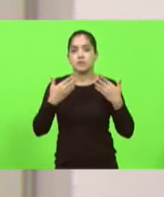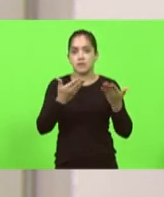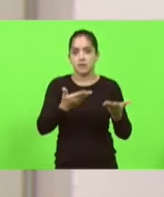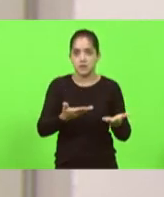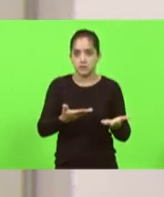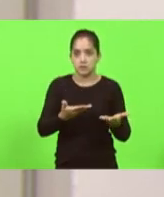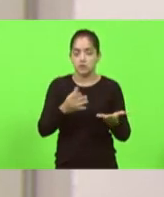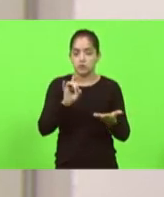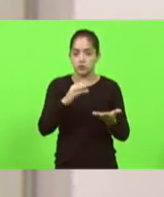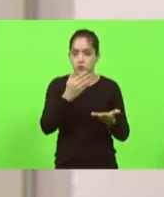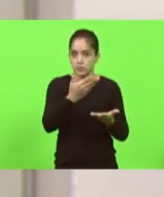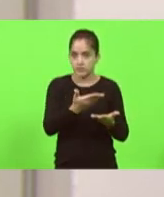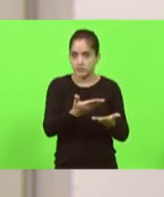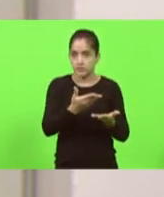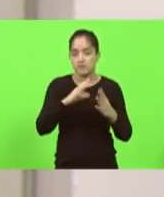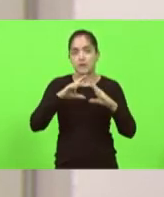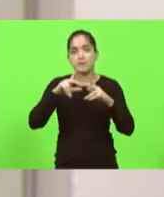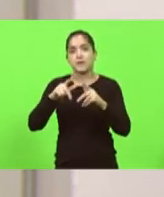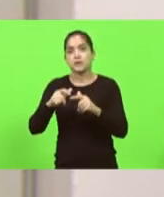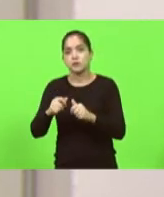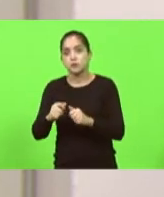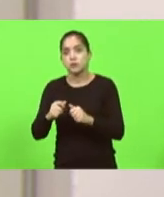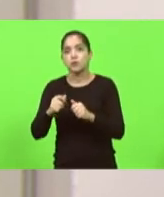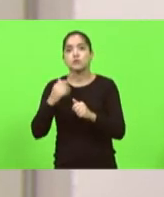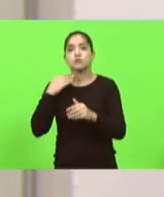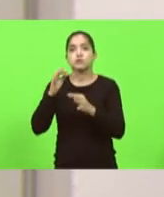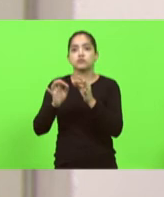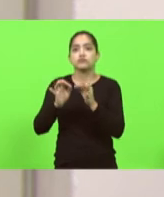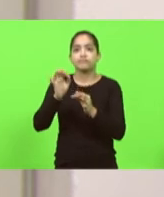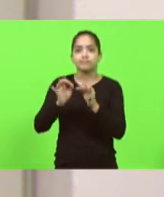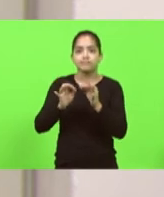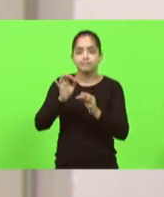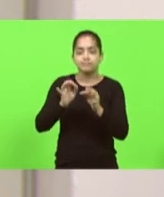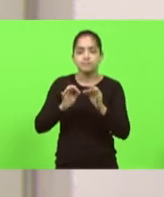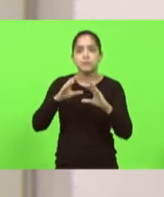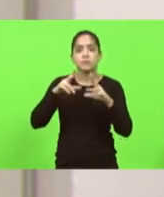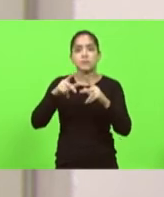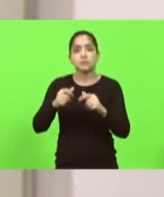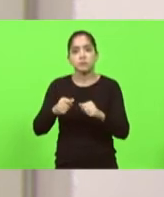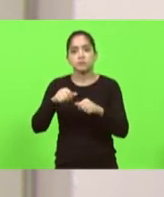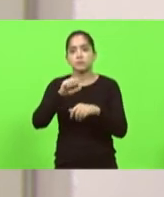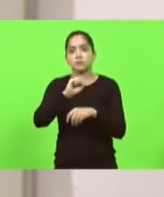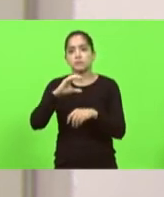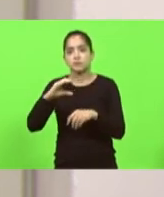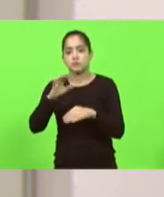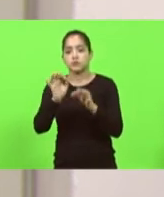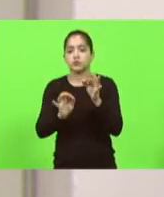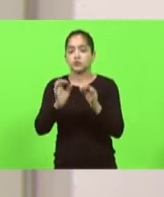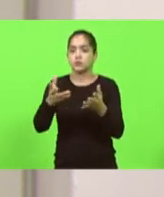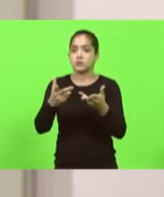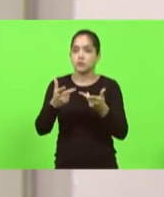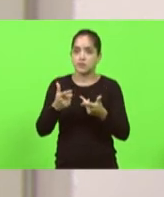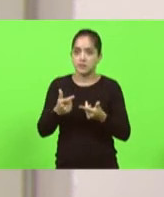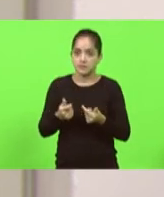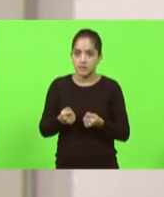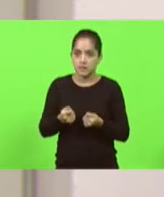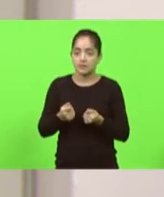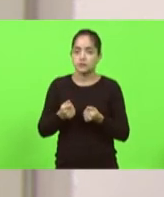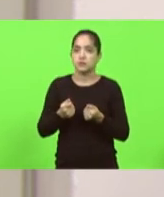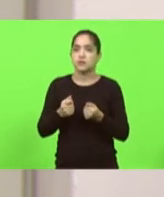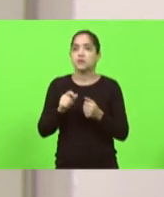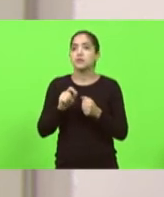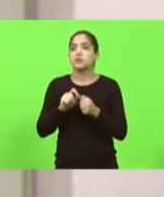faz só para o senhor, faz para toda a magistratura catarinense, para todos aqueles que fazem justiça de qualidade, que é o que faz